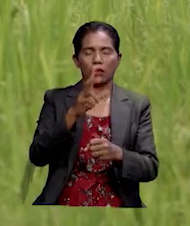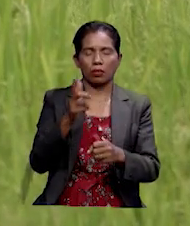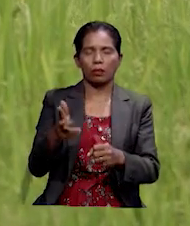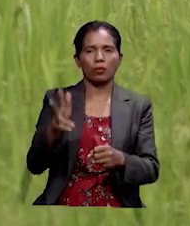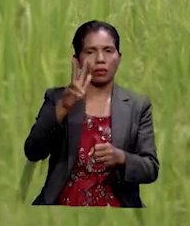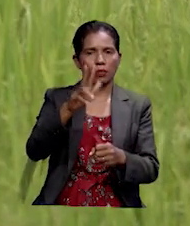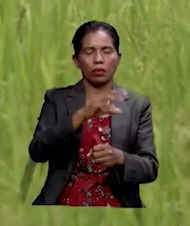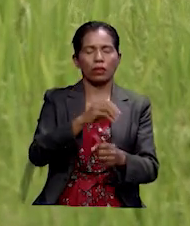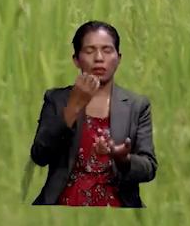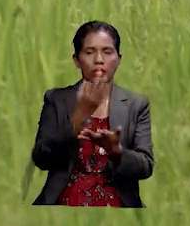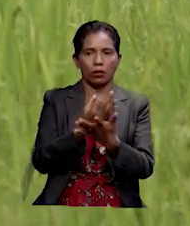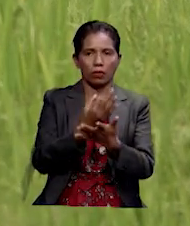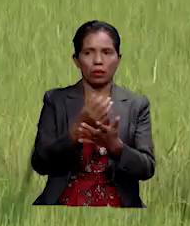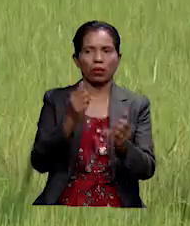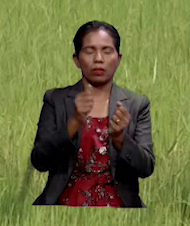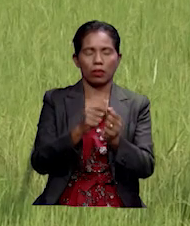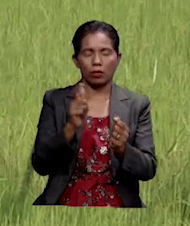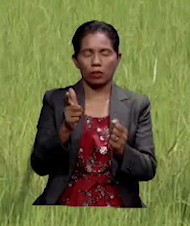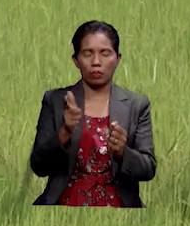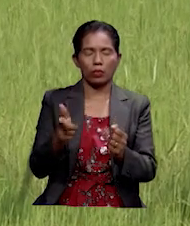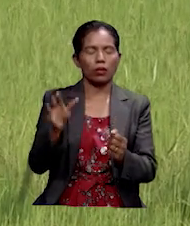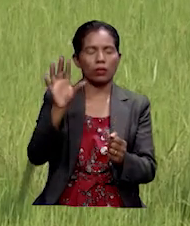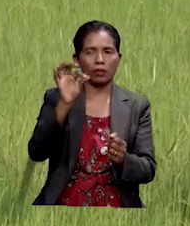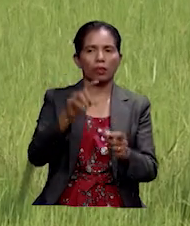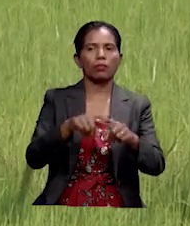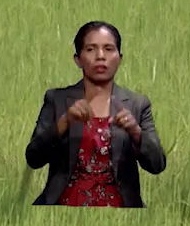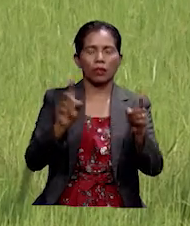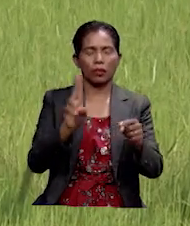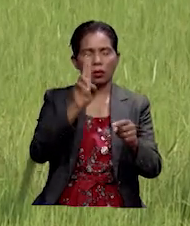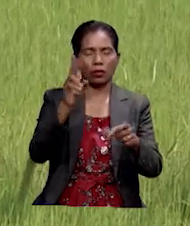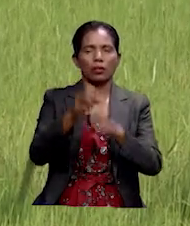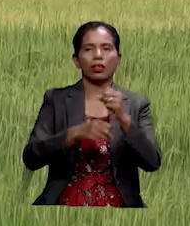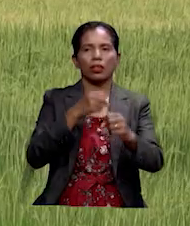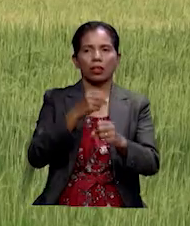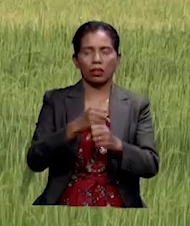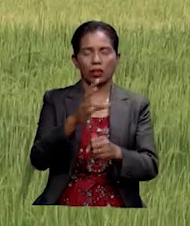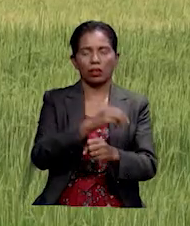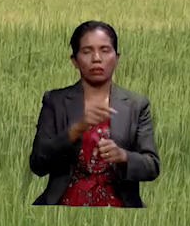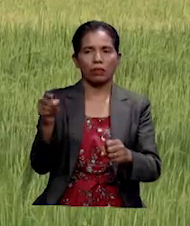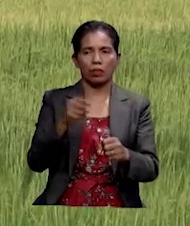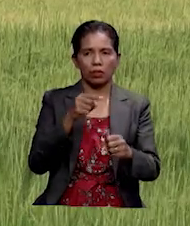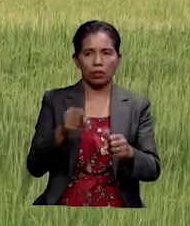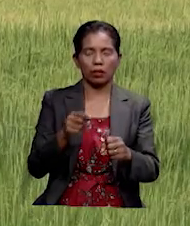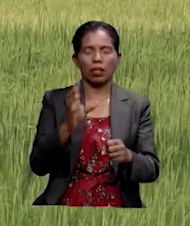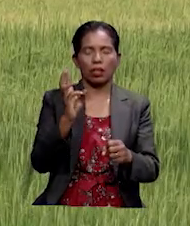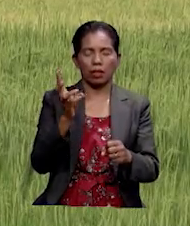Rua, o montante tocou Rua Resin Waluliu, mas a execução batina ne foi na 15% nem